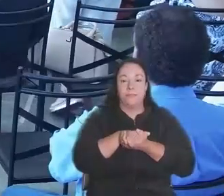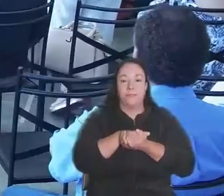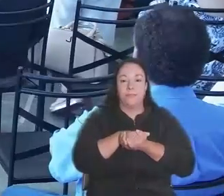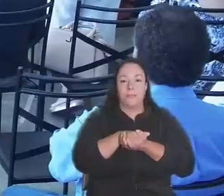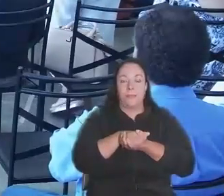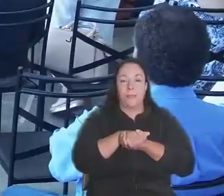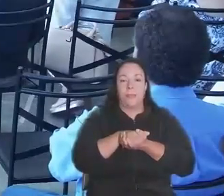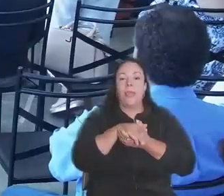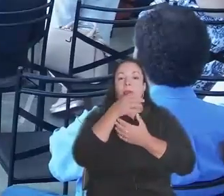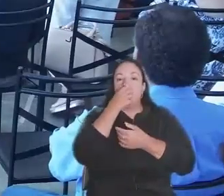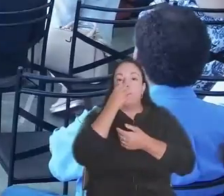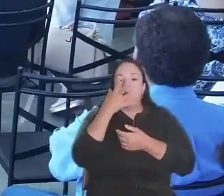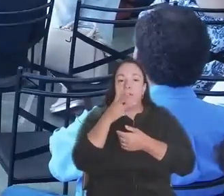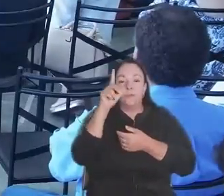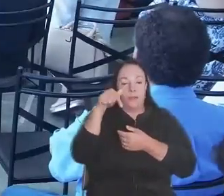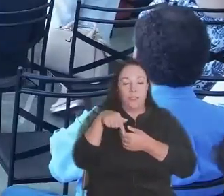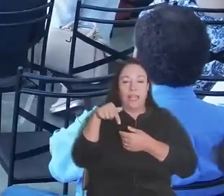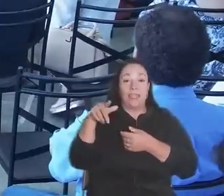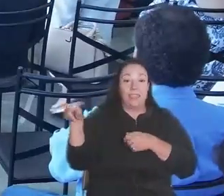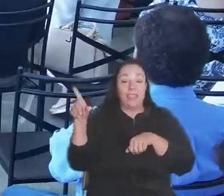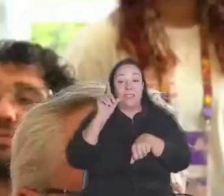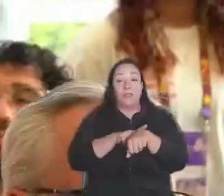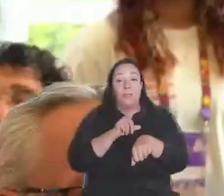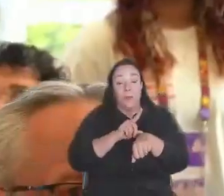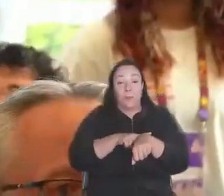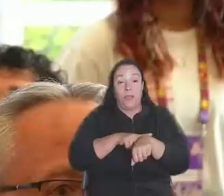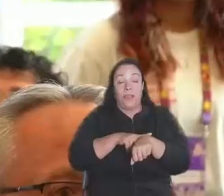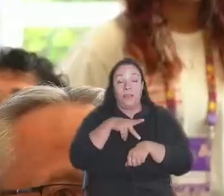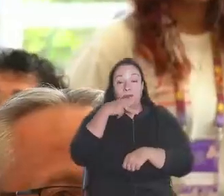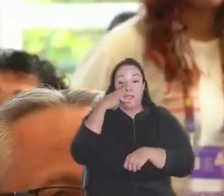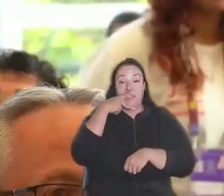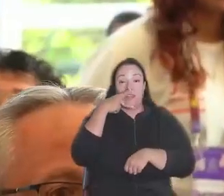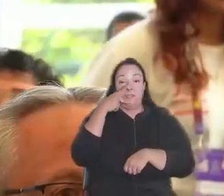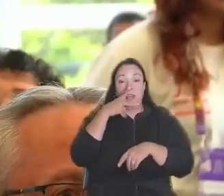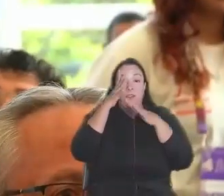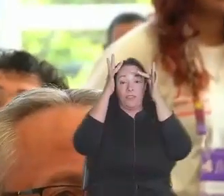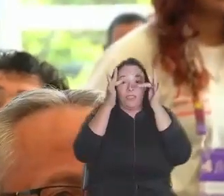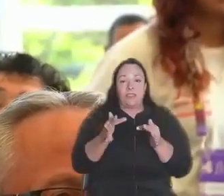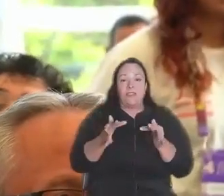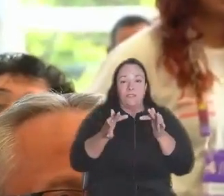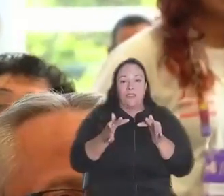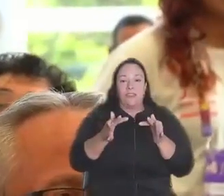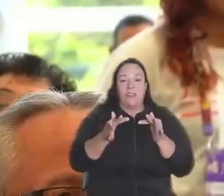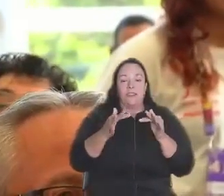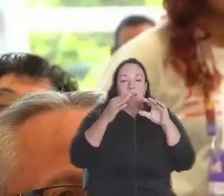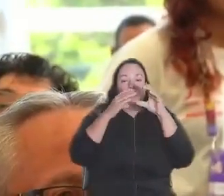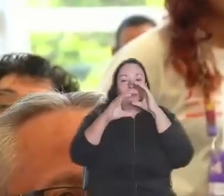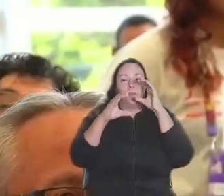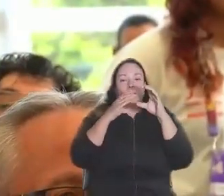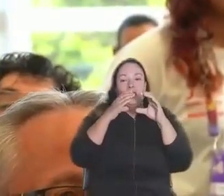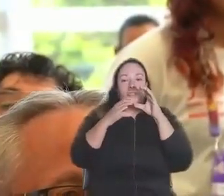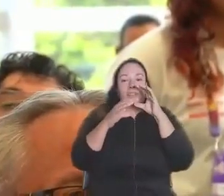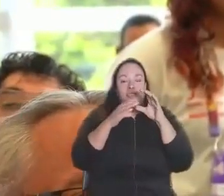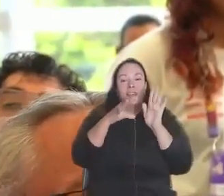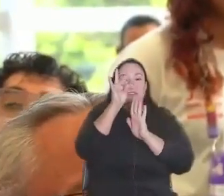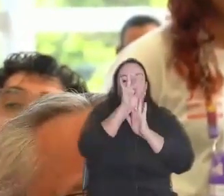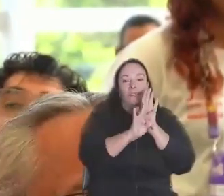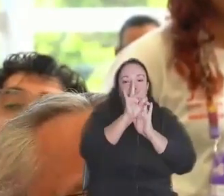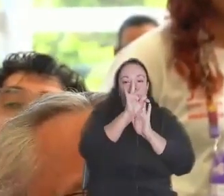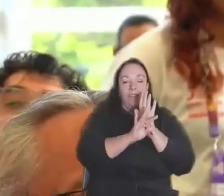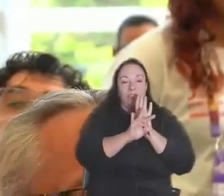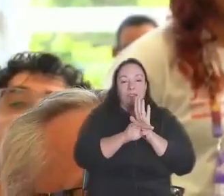Muito bom estar aqui nesse momento. E você falou aí desse final de semana, a música foi o texto que você pediu que eu